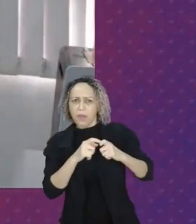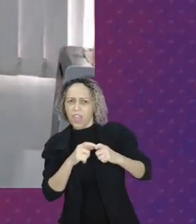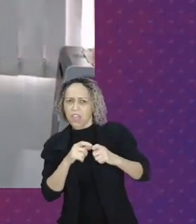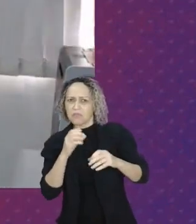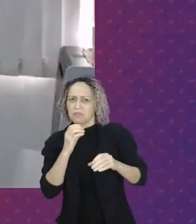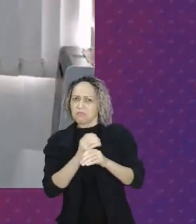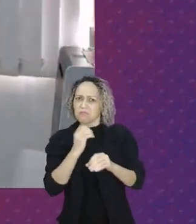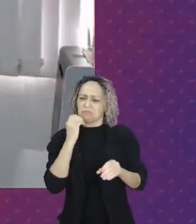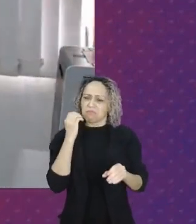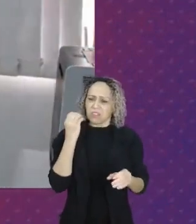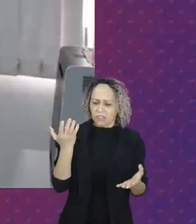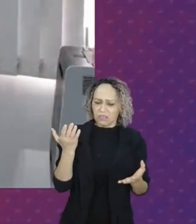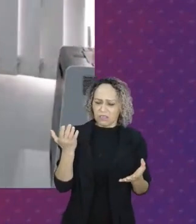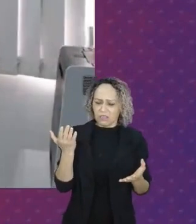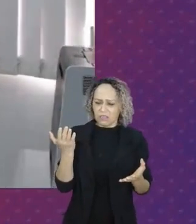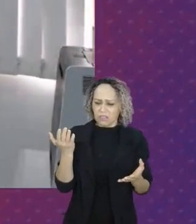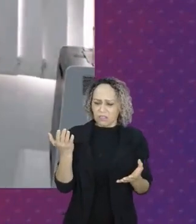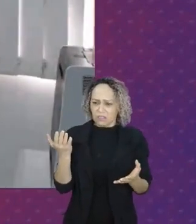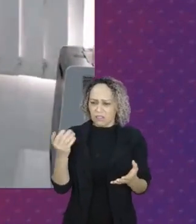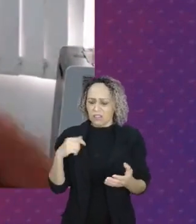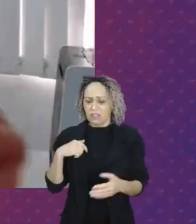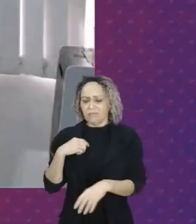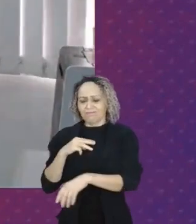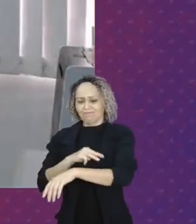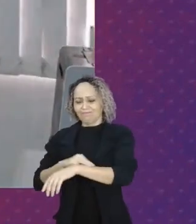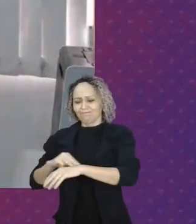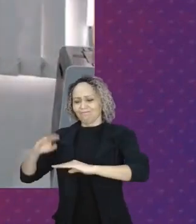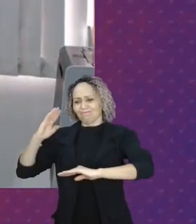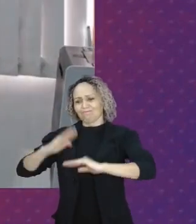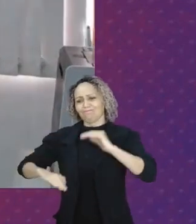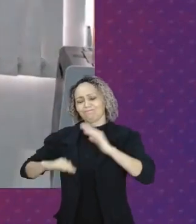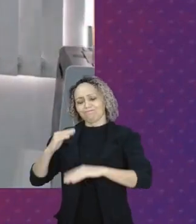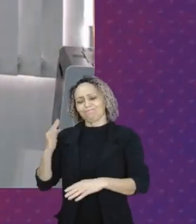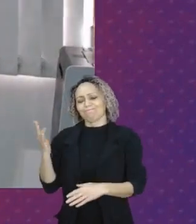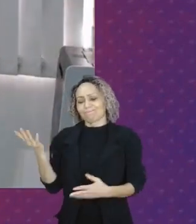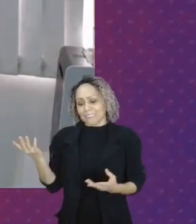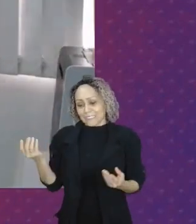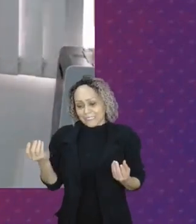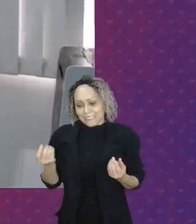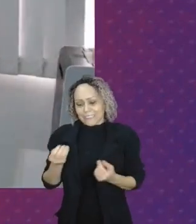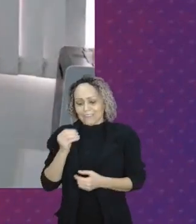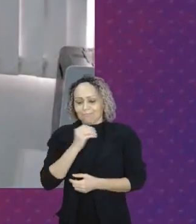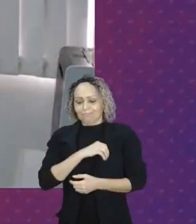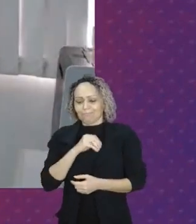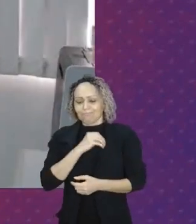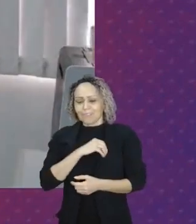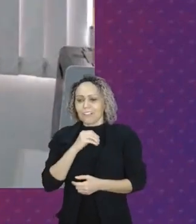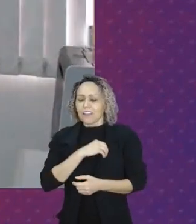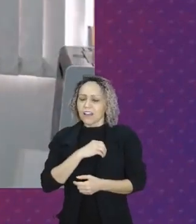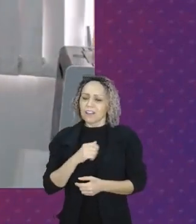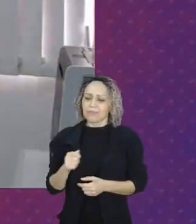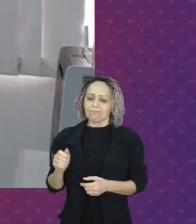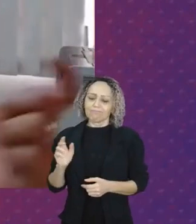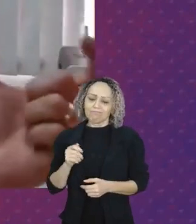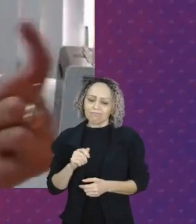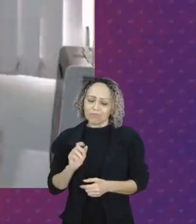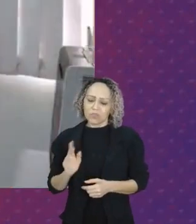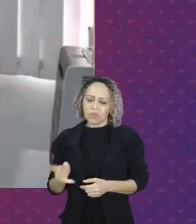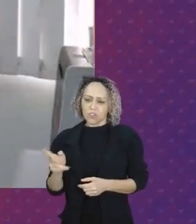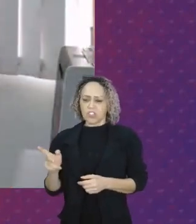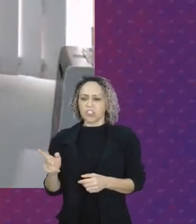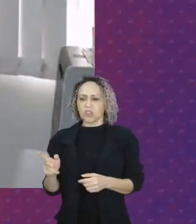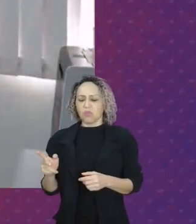carreira magistério é a carreira que tem os menores salários. E nós vamos olhar lá no fundo, nesse contexto histórico